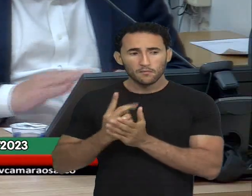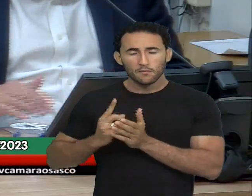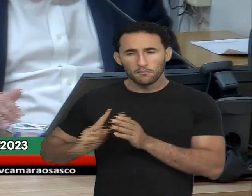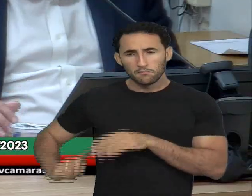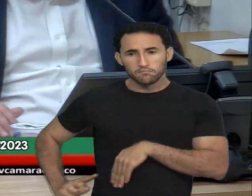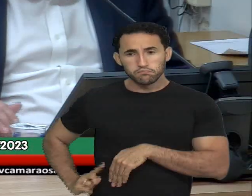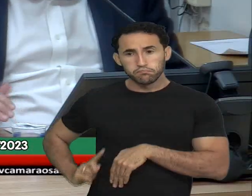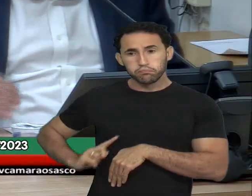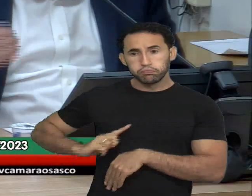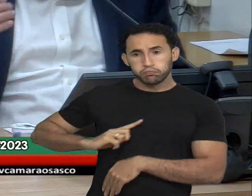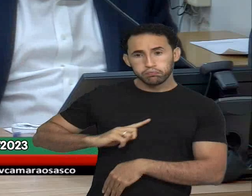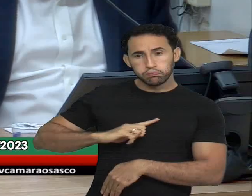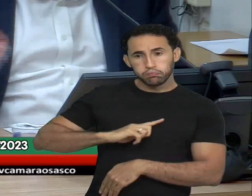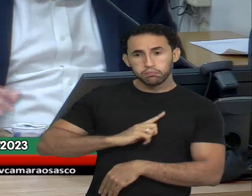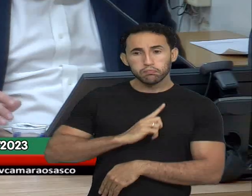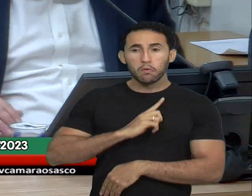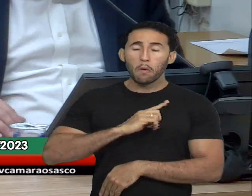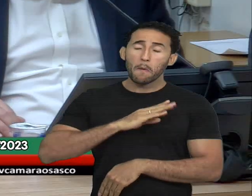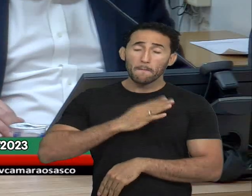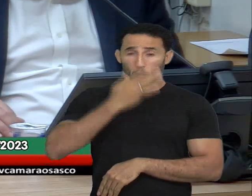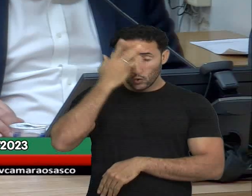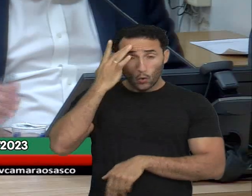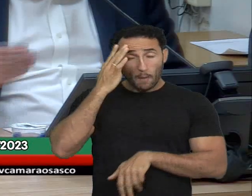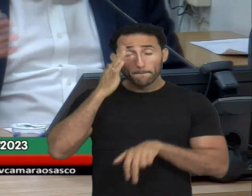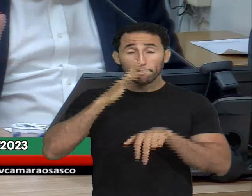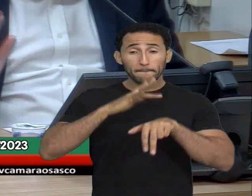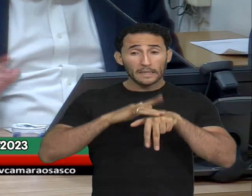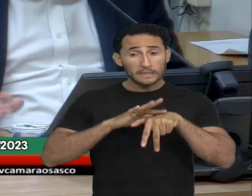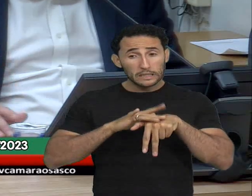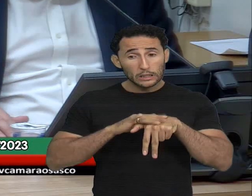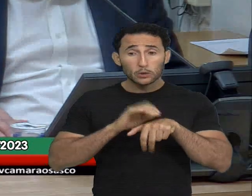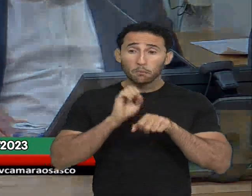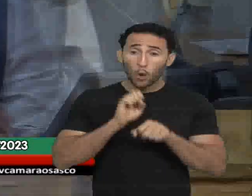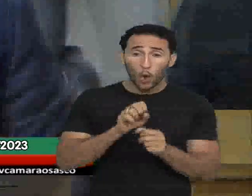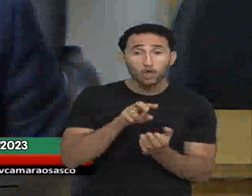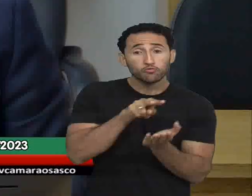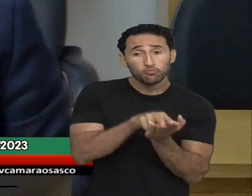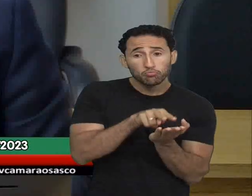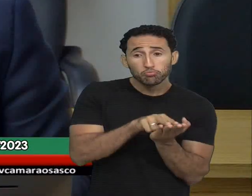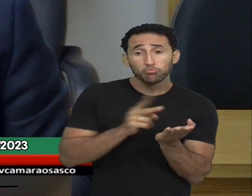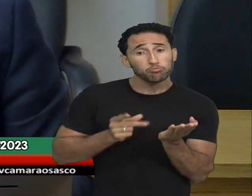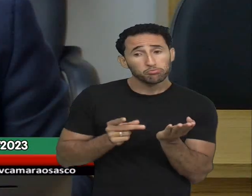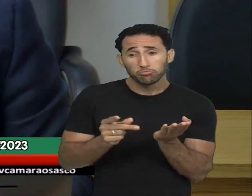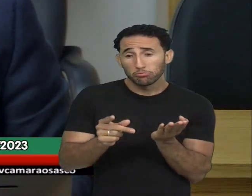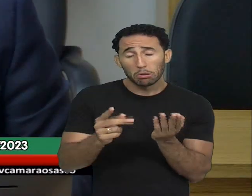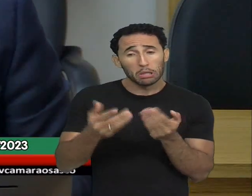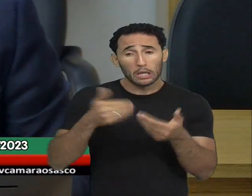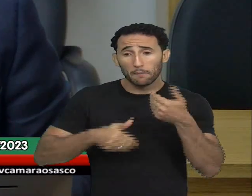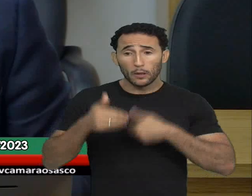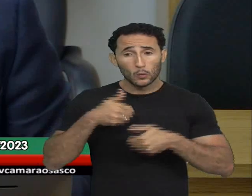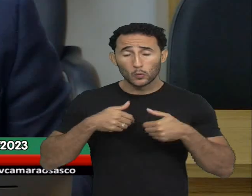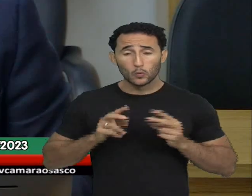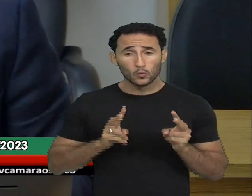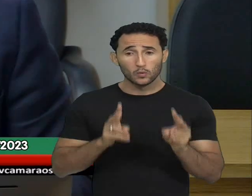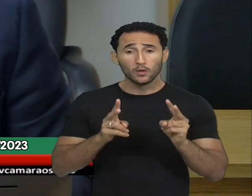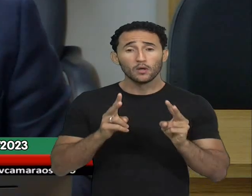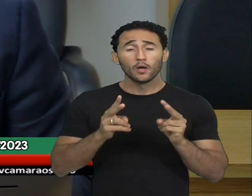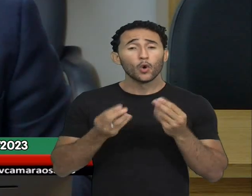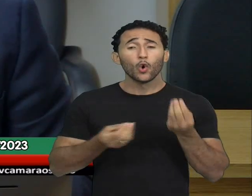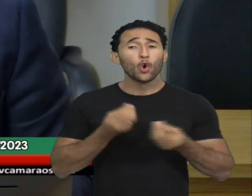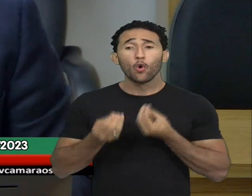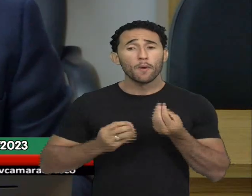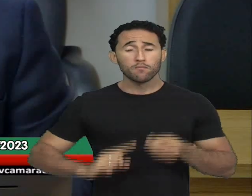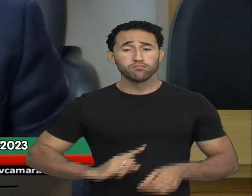o curativo, o paciente pode deshospitalizar quanto antes, né. O procedimento do